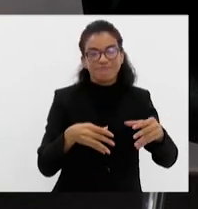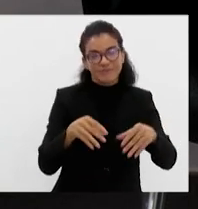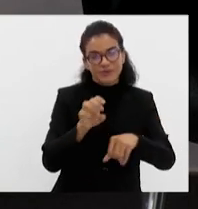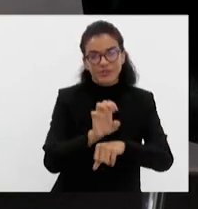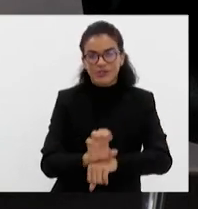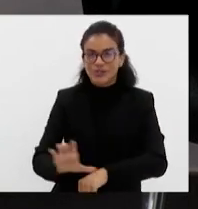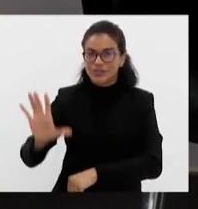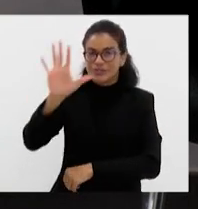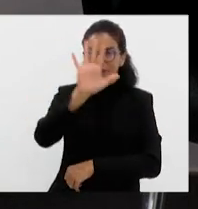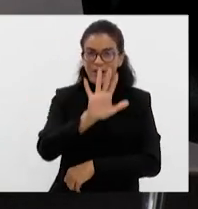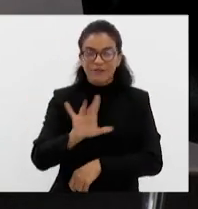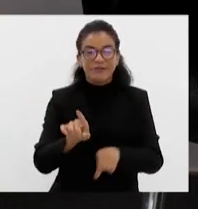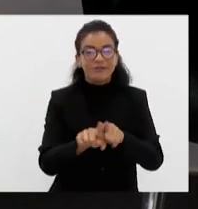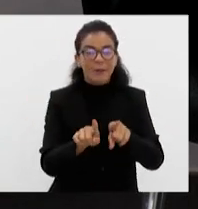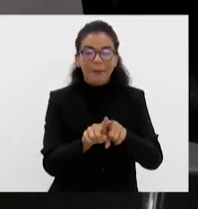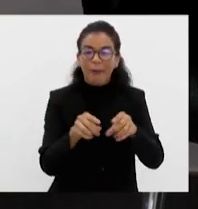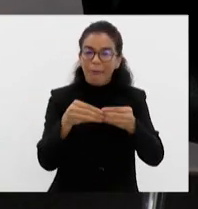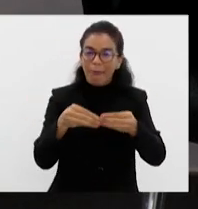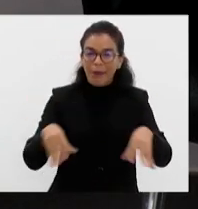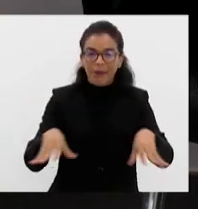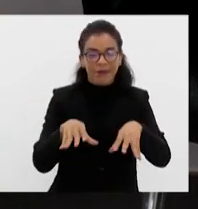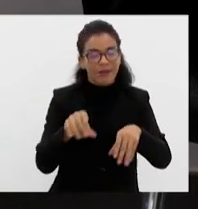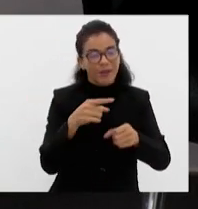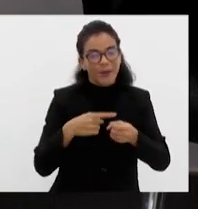para prejuízo dos municípios.